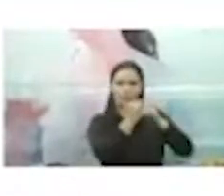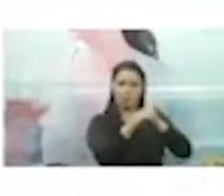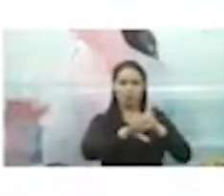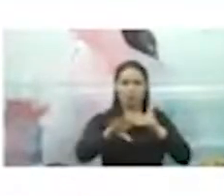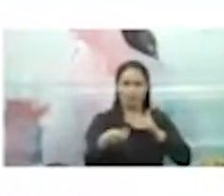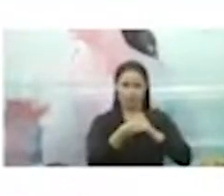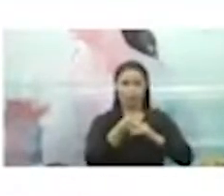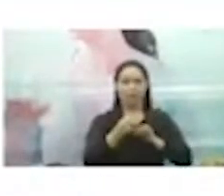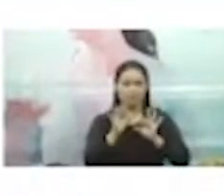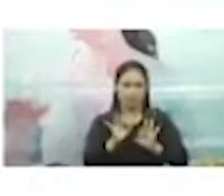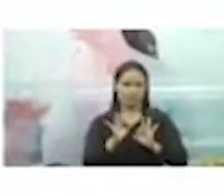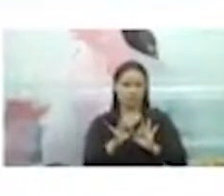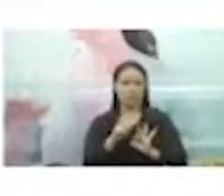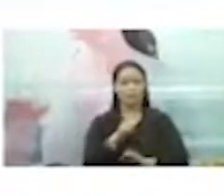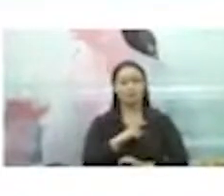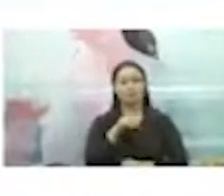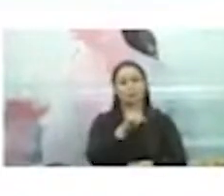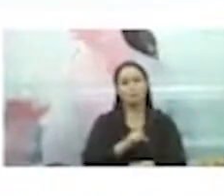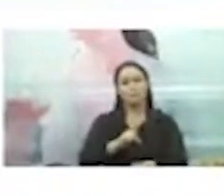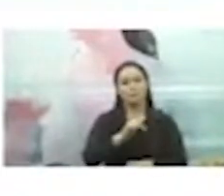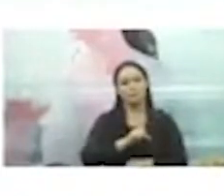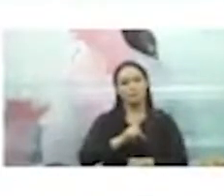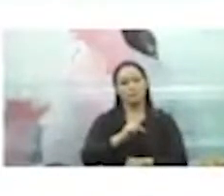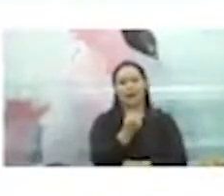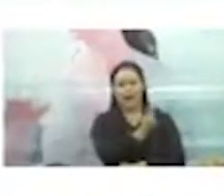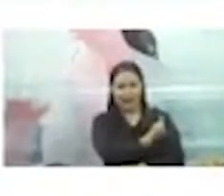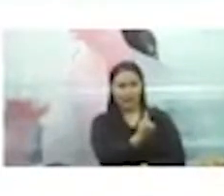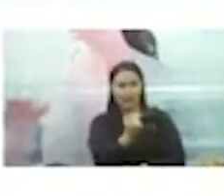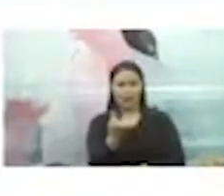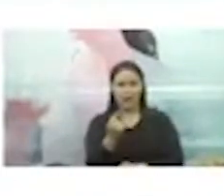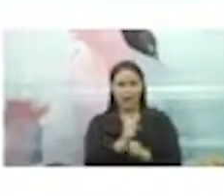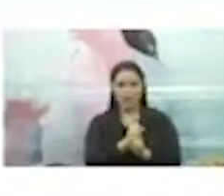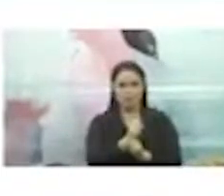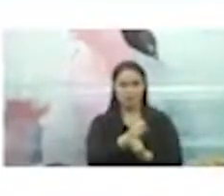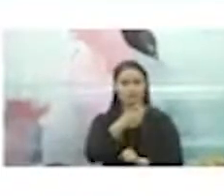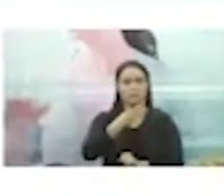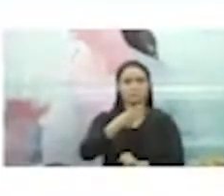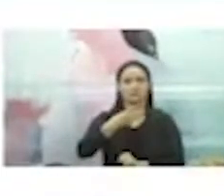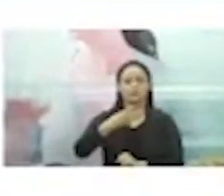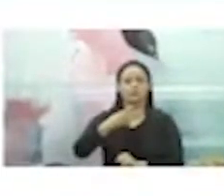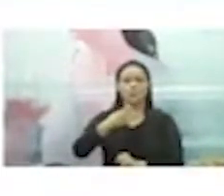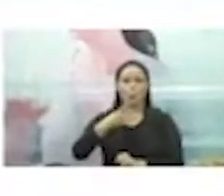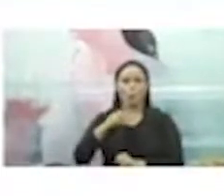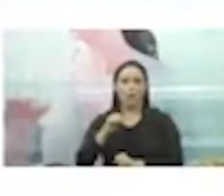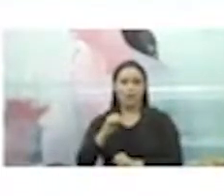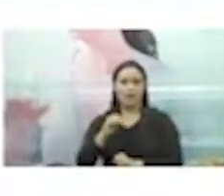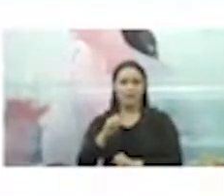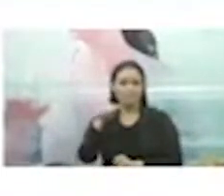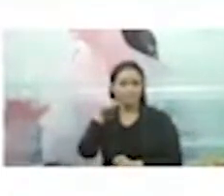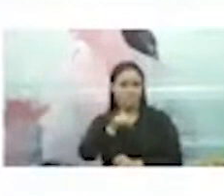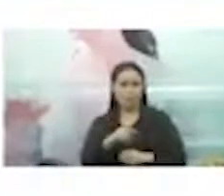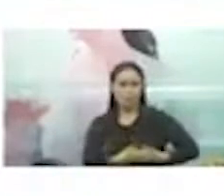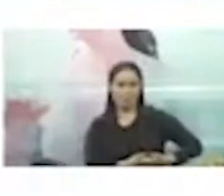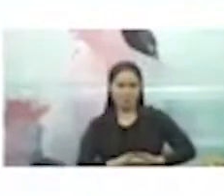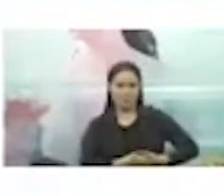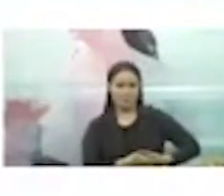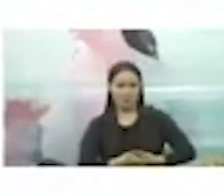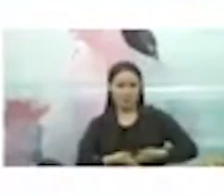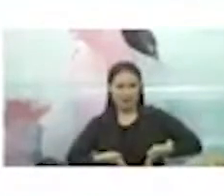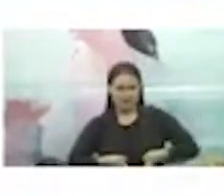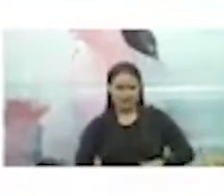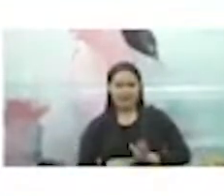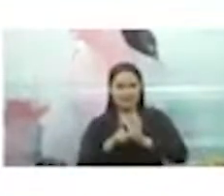coletado. A gente tem no país nascendo a cada ano, né, 340 mil bebês prematuros, ou seja, bebês que